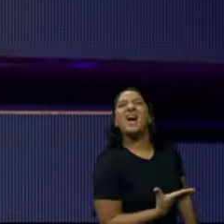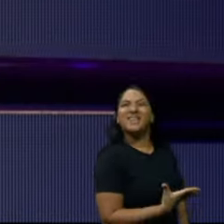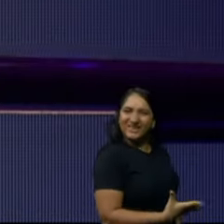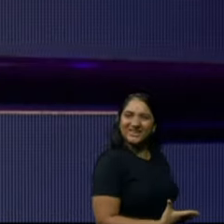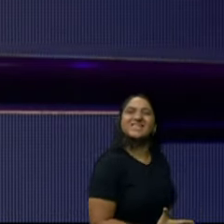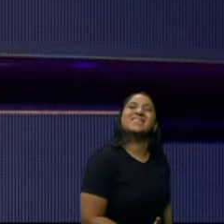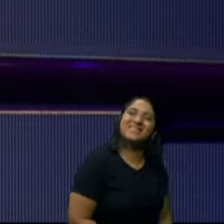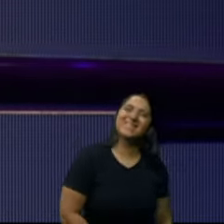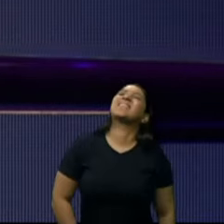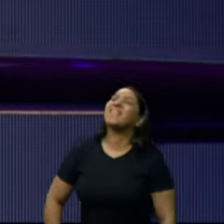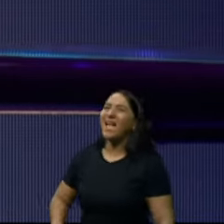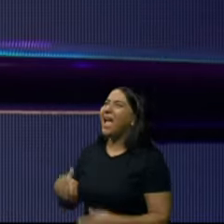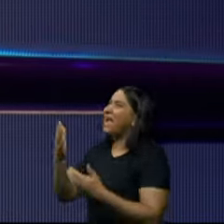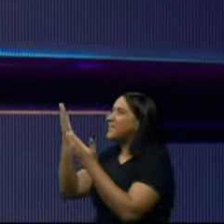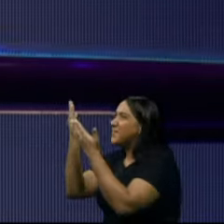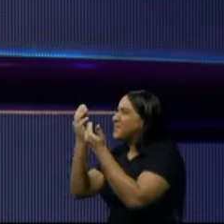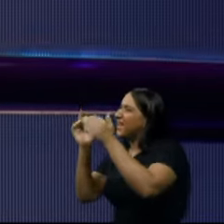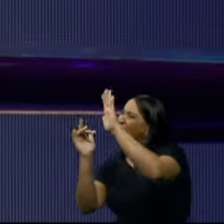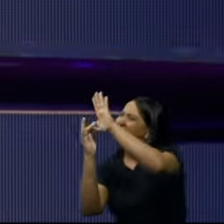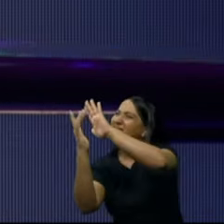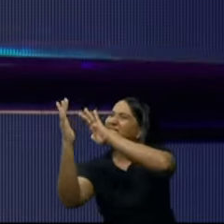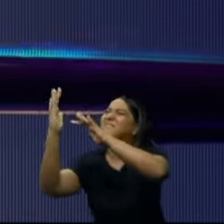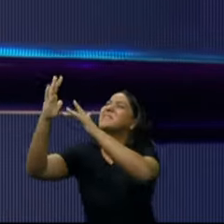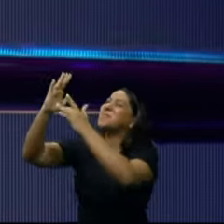vem Jesus e